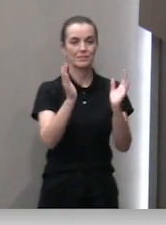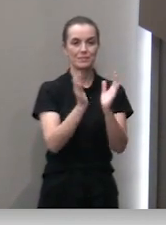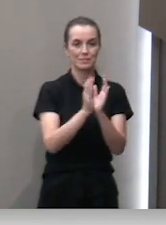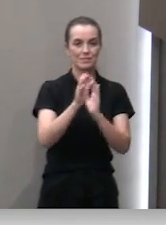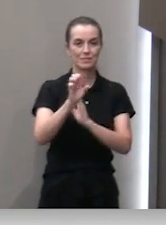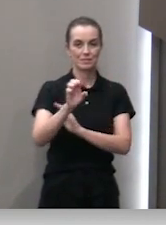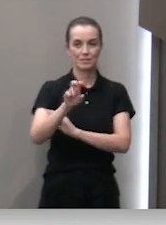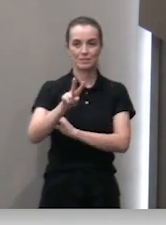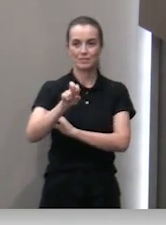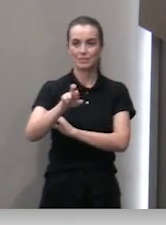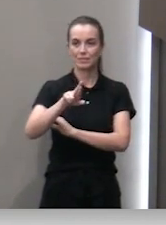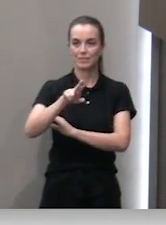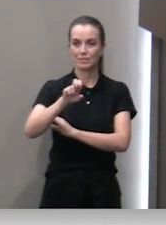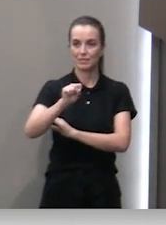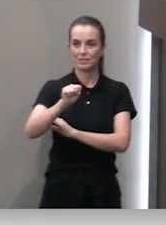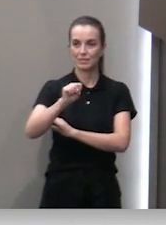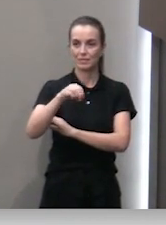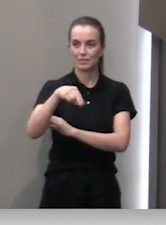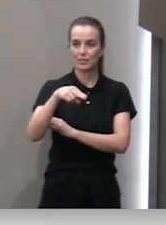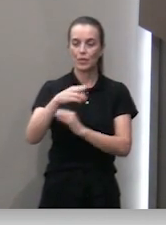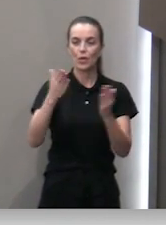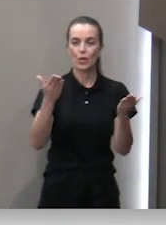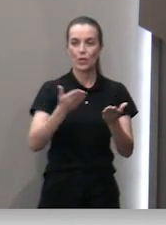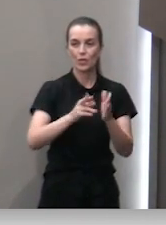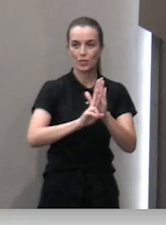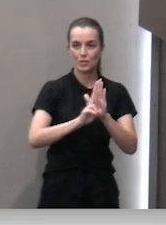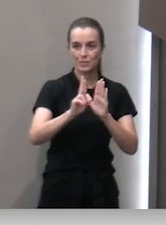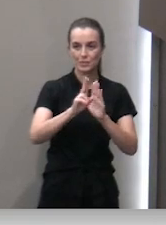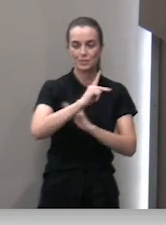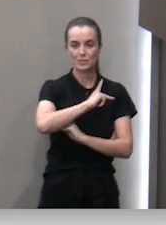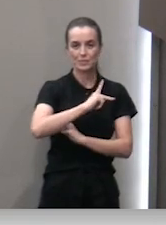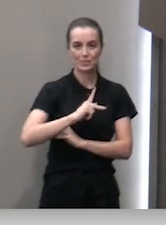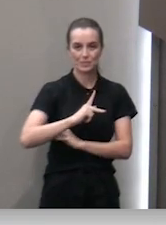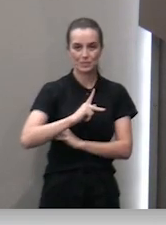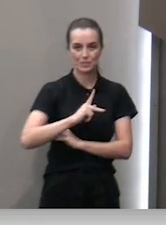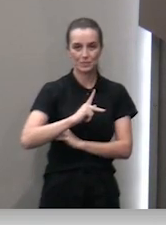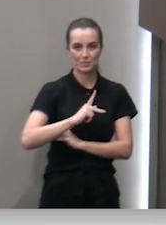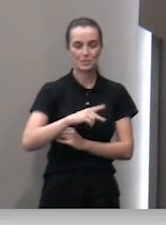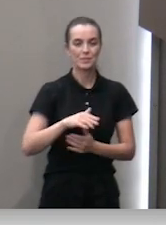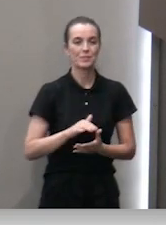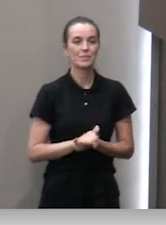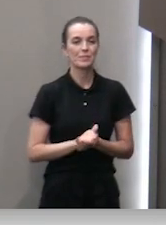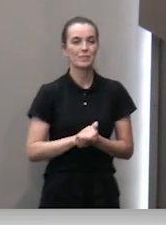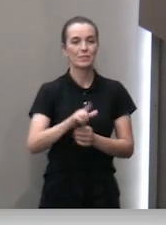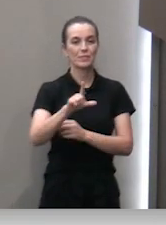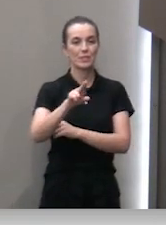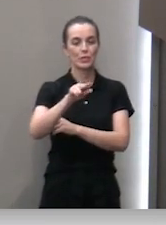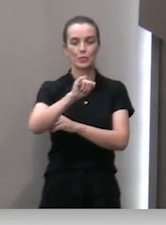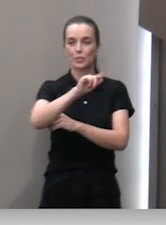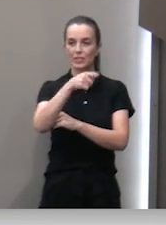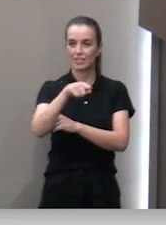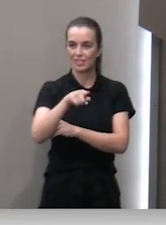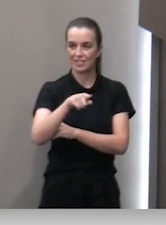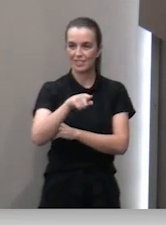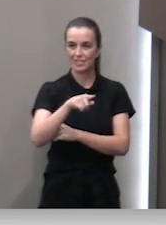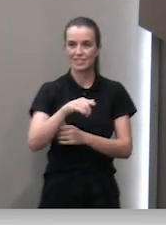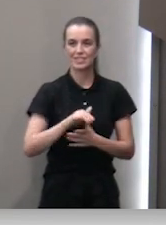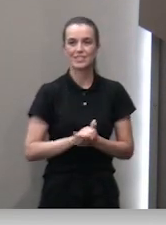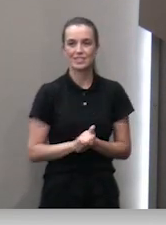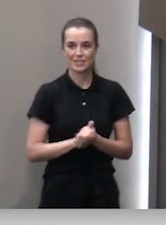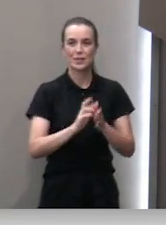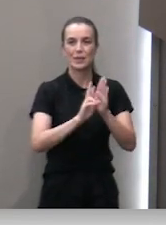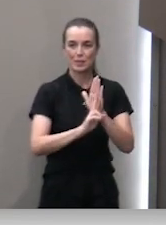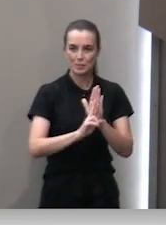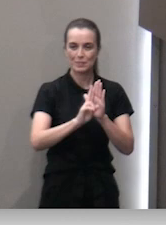hoje representa o nosso presidente da federação, Luiz Cláudio Miro, que não pôde se fazer presente. Então, o Everson da Luz